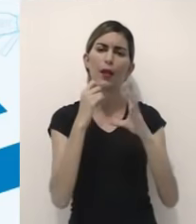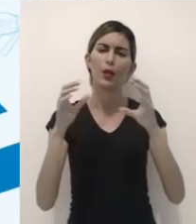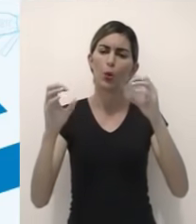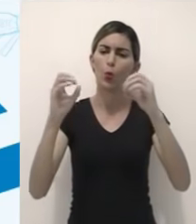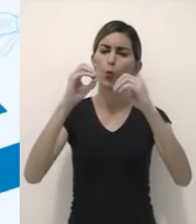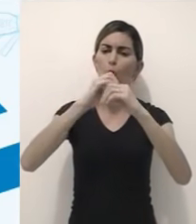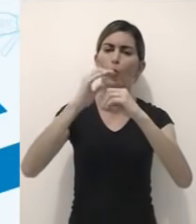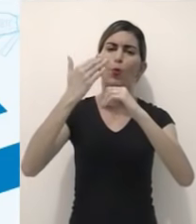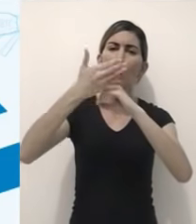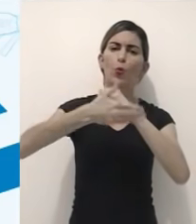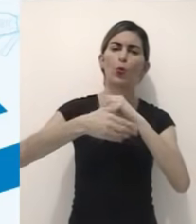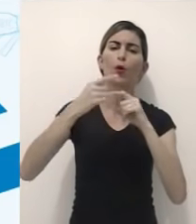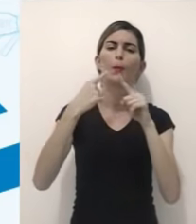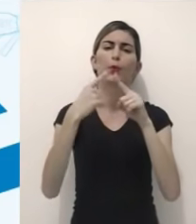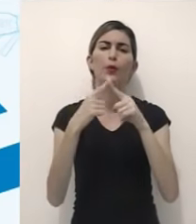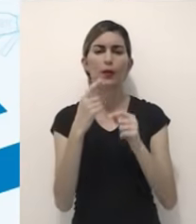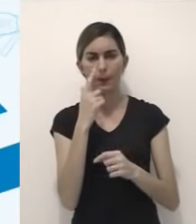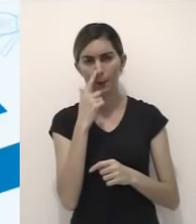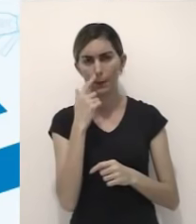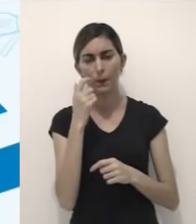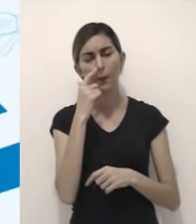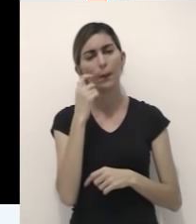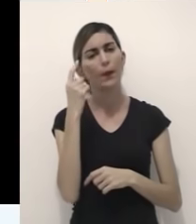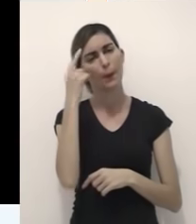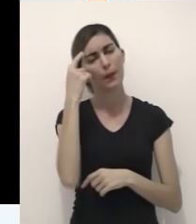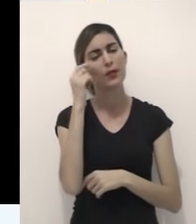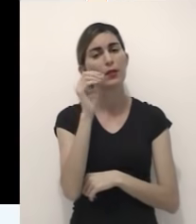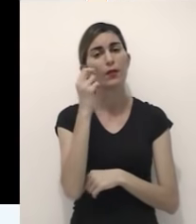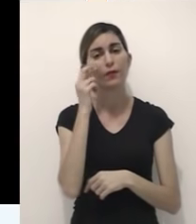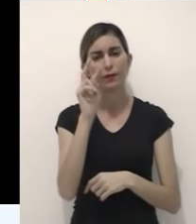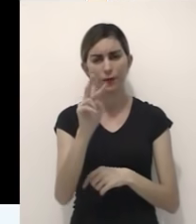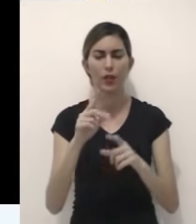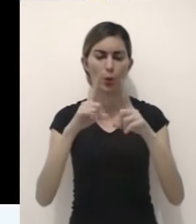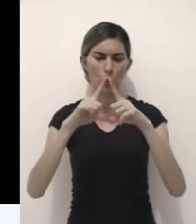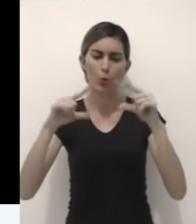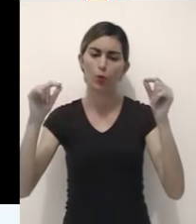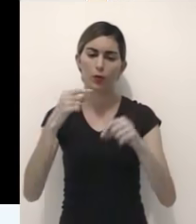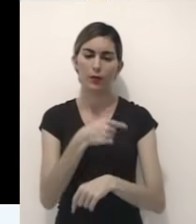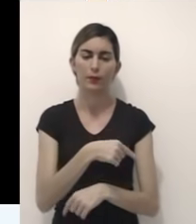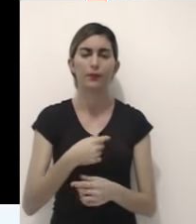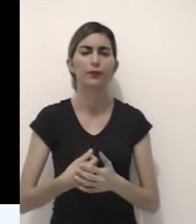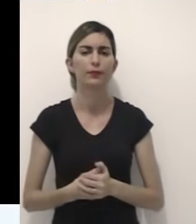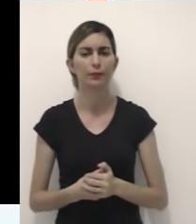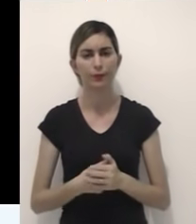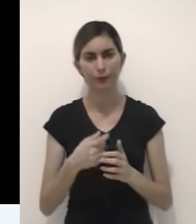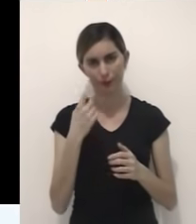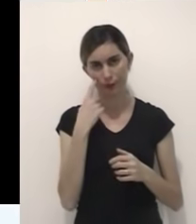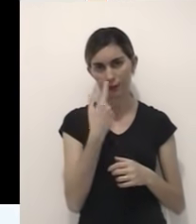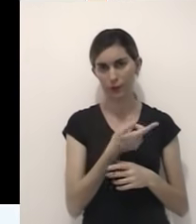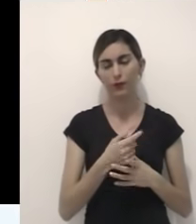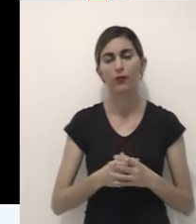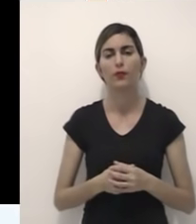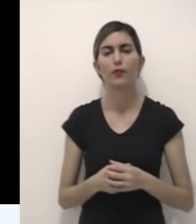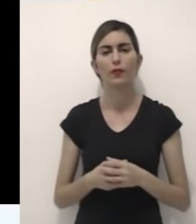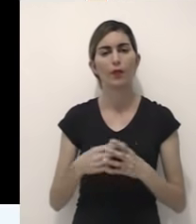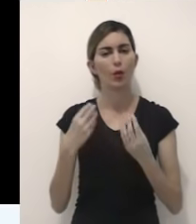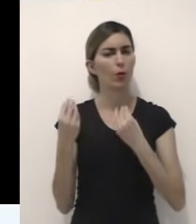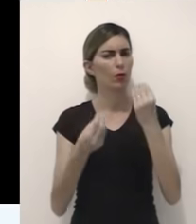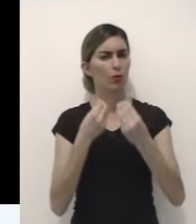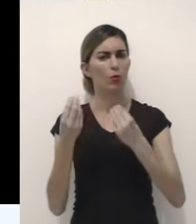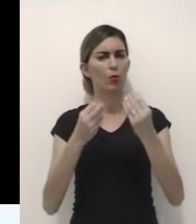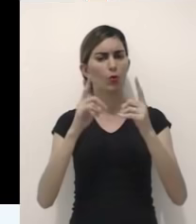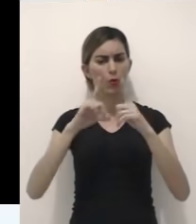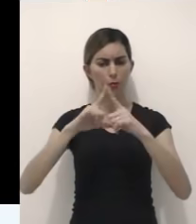lunar total? Vamos pensar. Olhe para a imagem dessa Lua e vamos pensar um